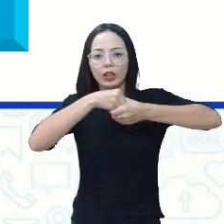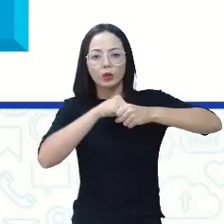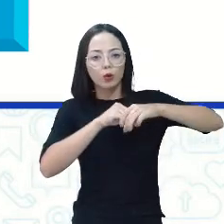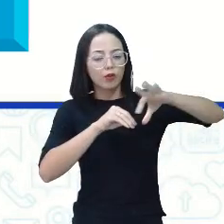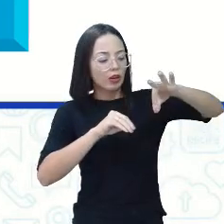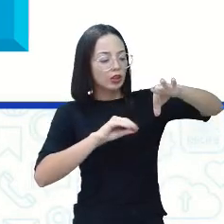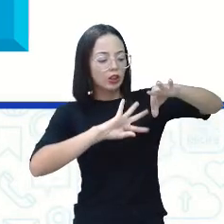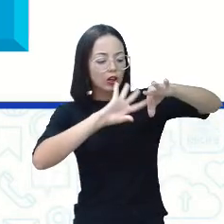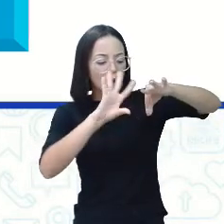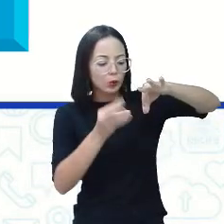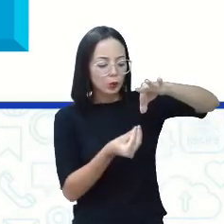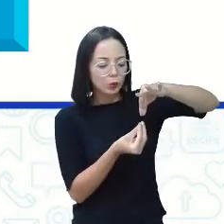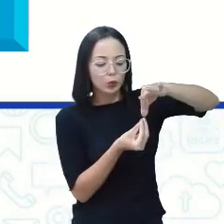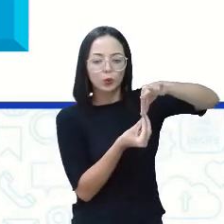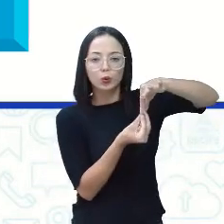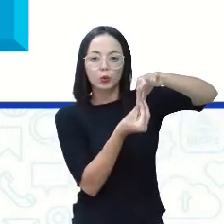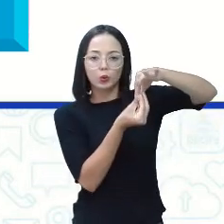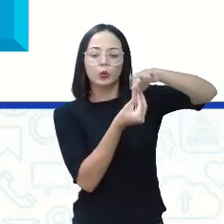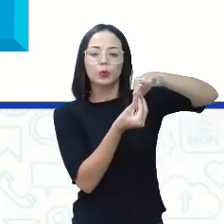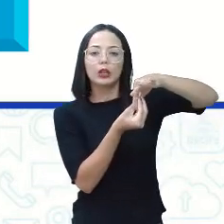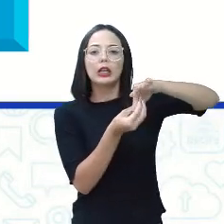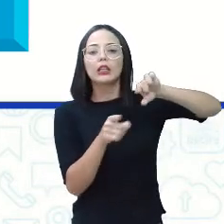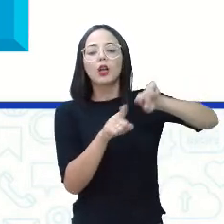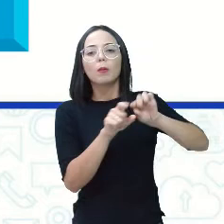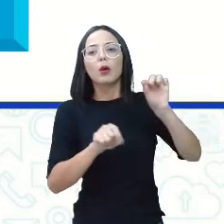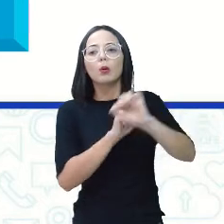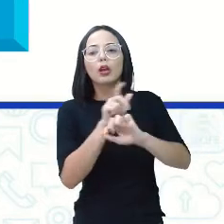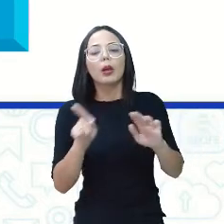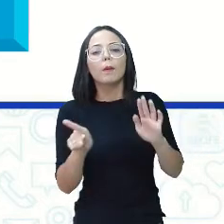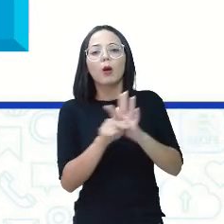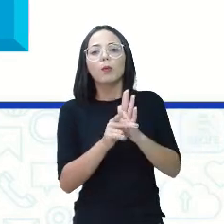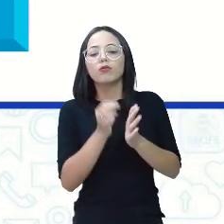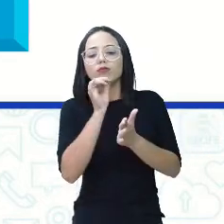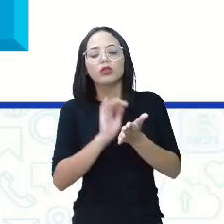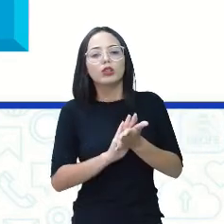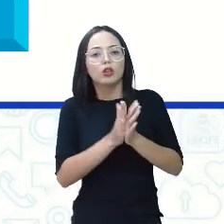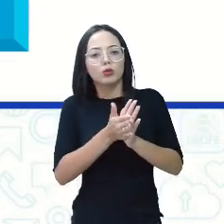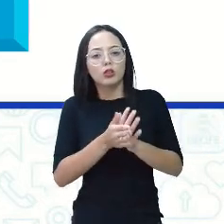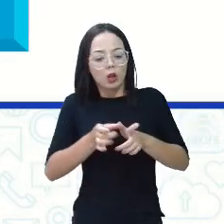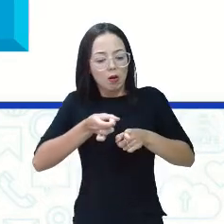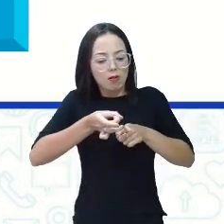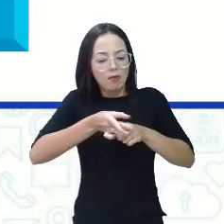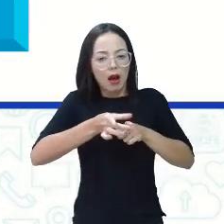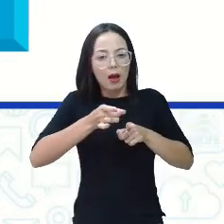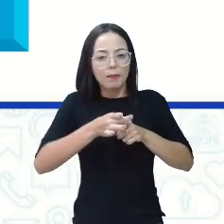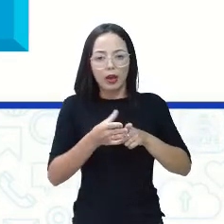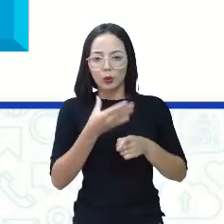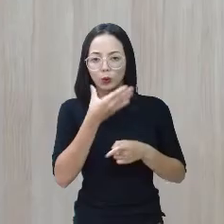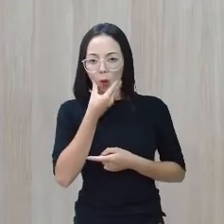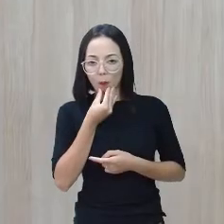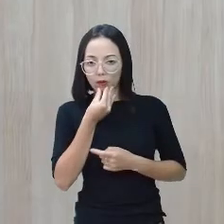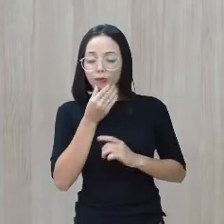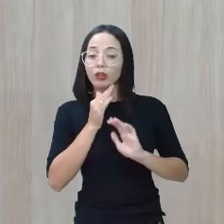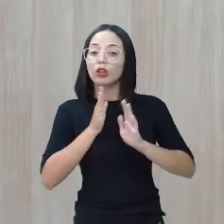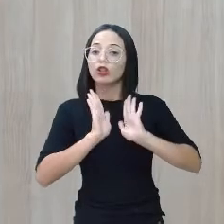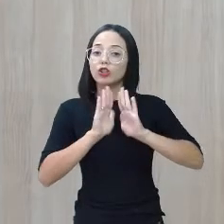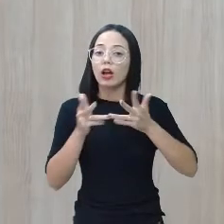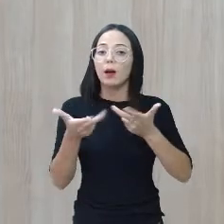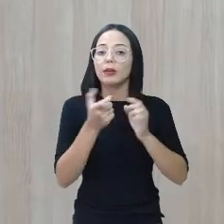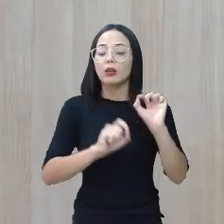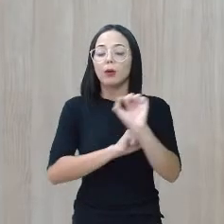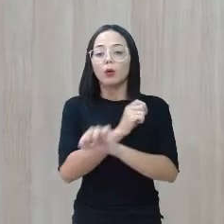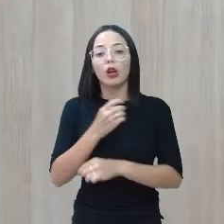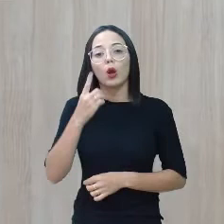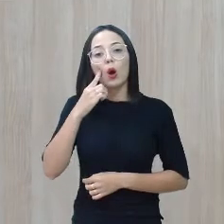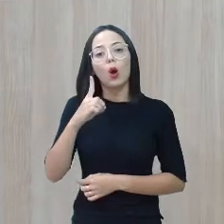vagina e vai causar a morte ou imobilização dos espermatozoides. Então, nós vimos também que o